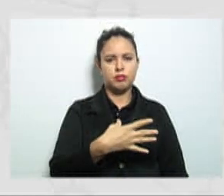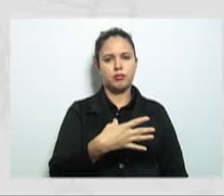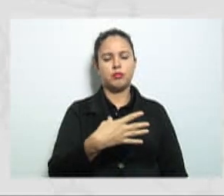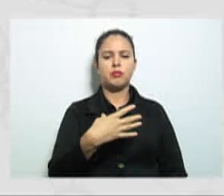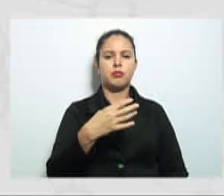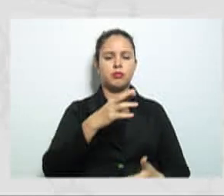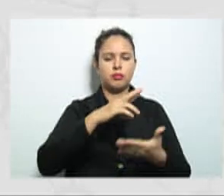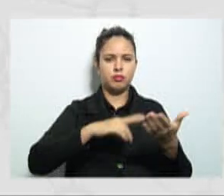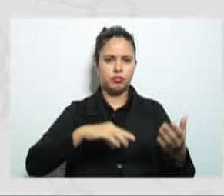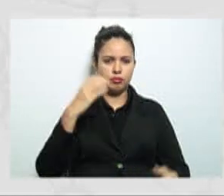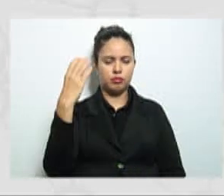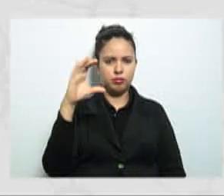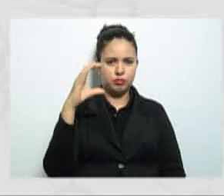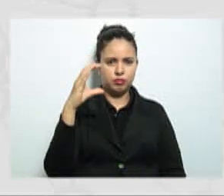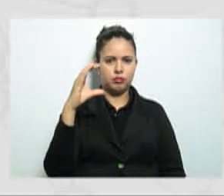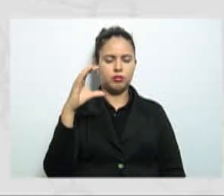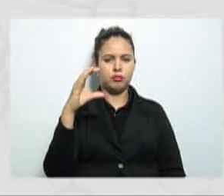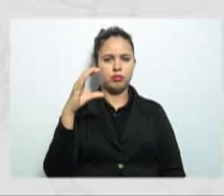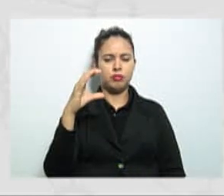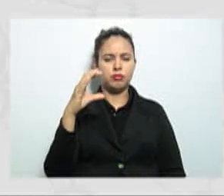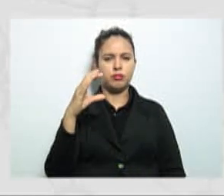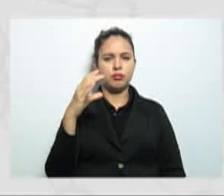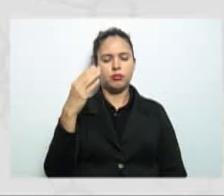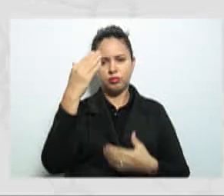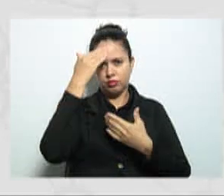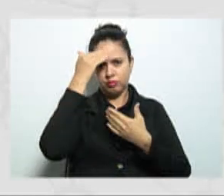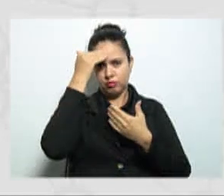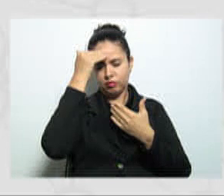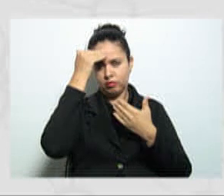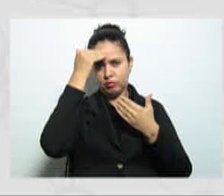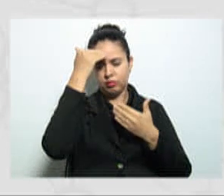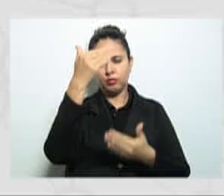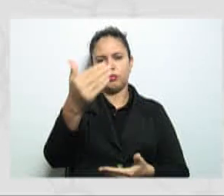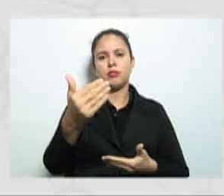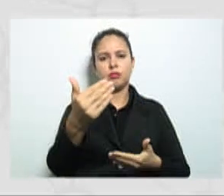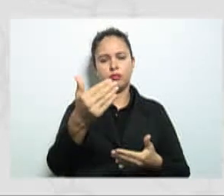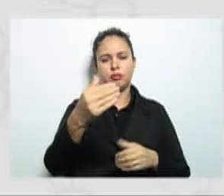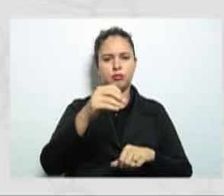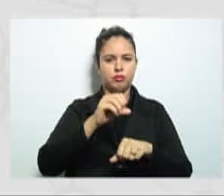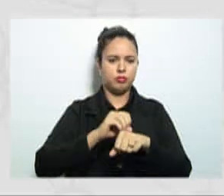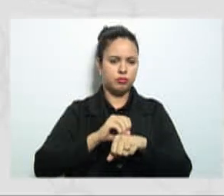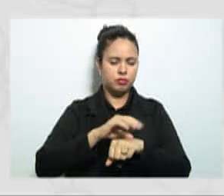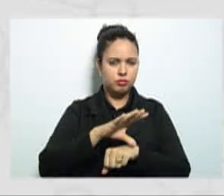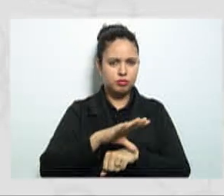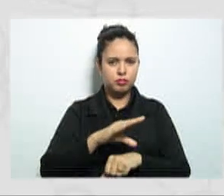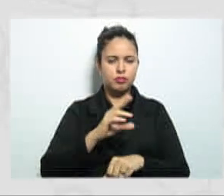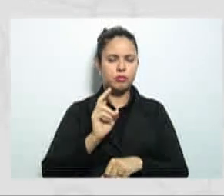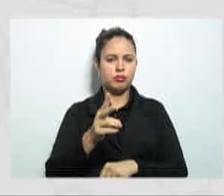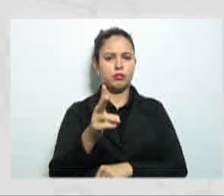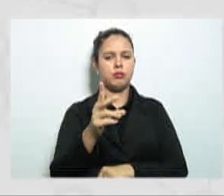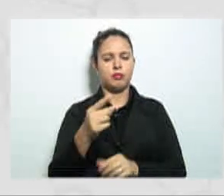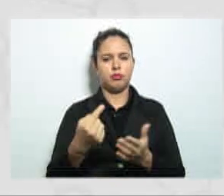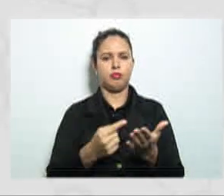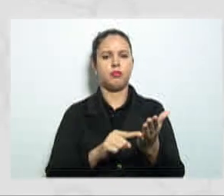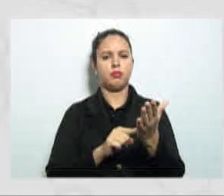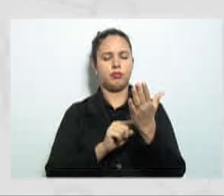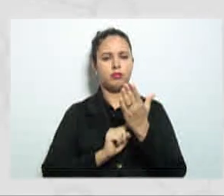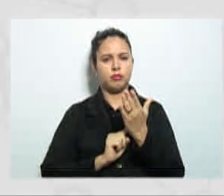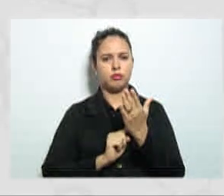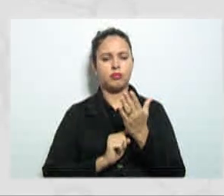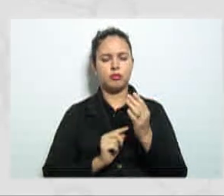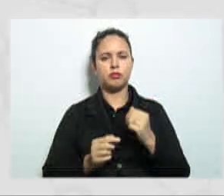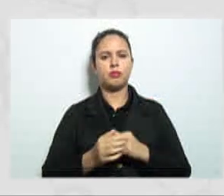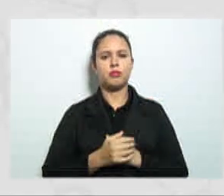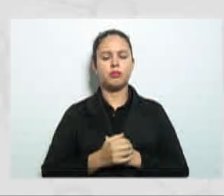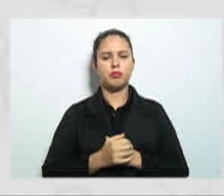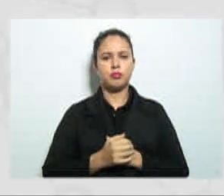Científica, não para pedir-lhe elogios, mas como gratidão pelas sugestões que você sempre me apresenta. Envio-lhe abraço, esperando revê-lo em